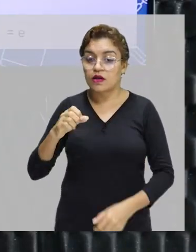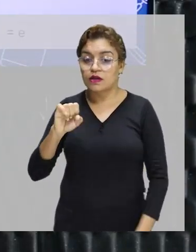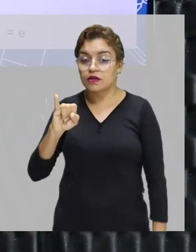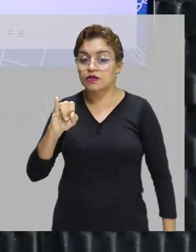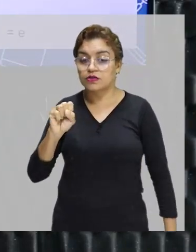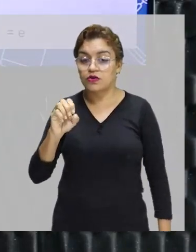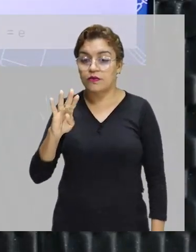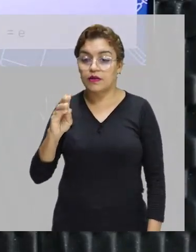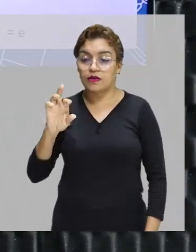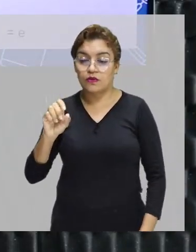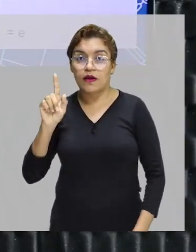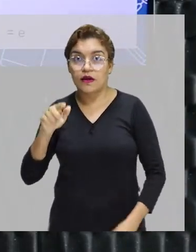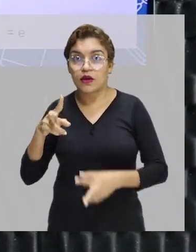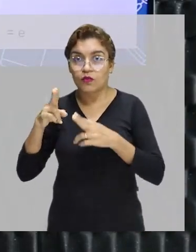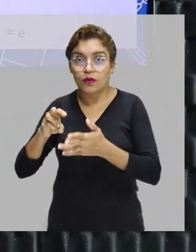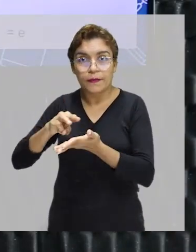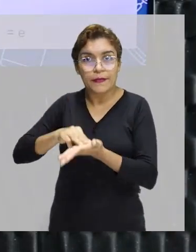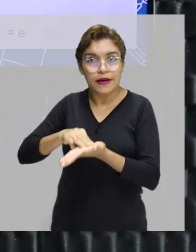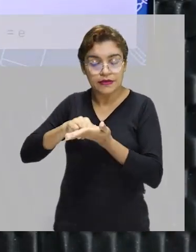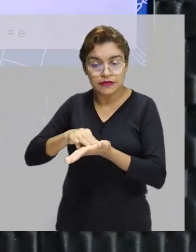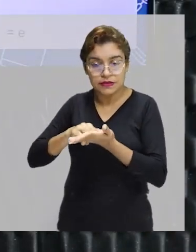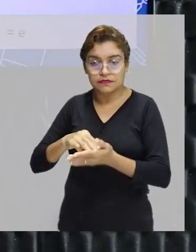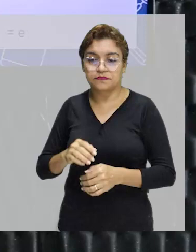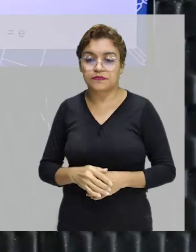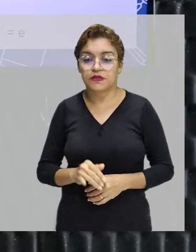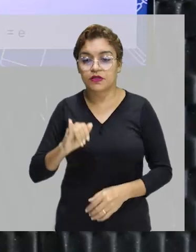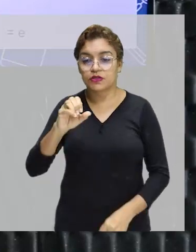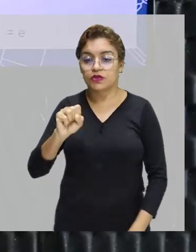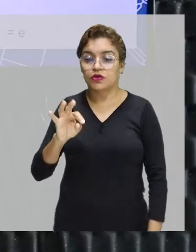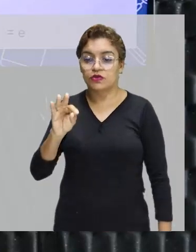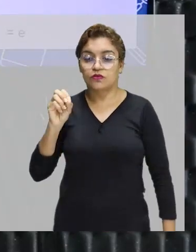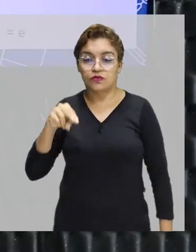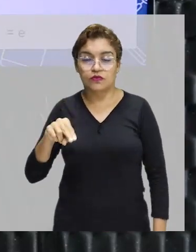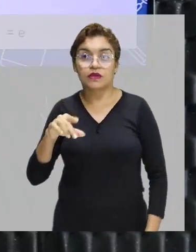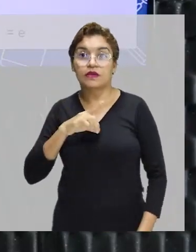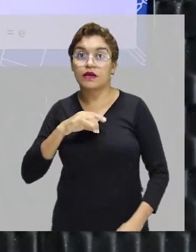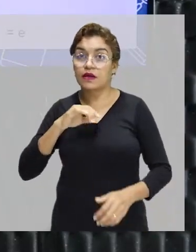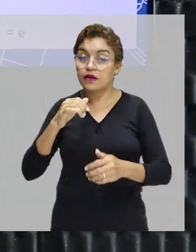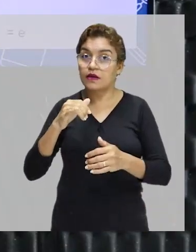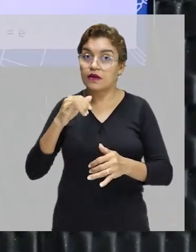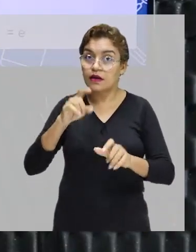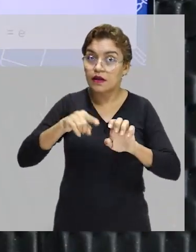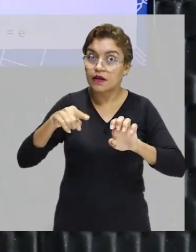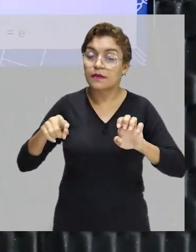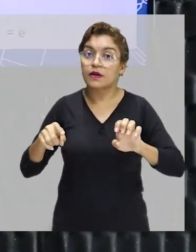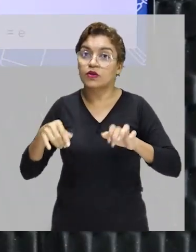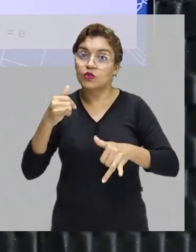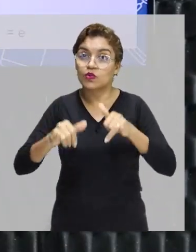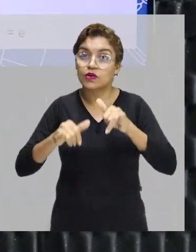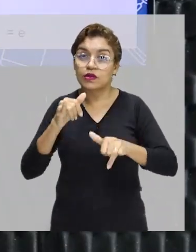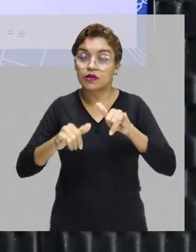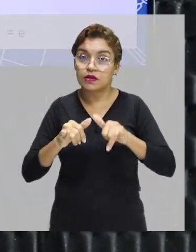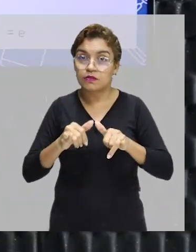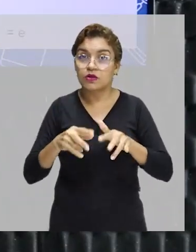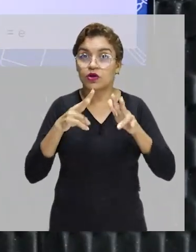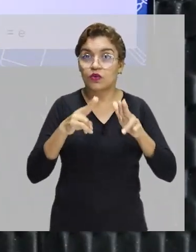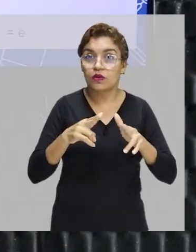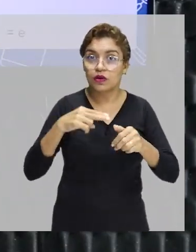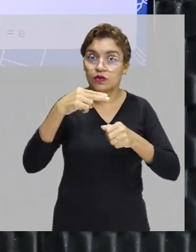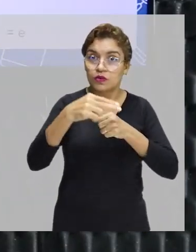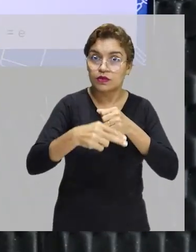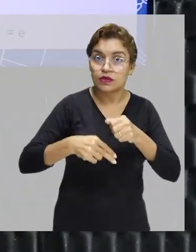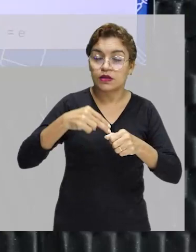diferentes. Isótonos são os elementos químicos que vão apresentar a mesma quantidade de nêutrons, diferenciando